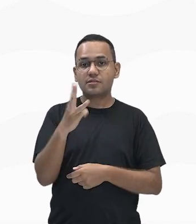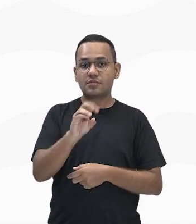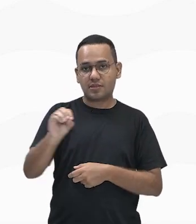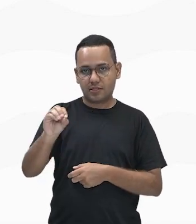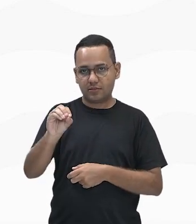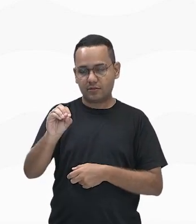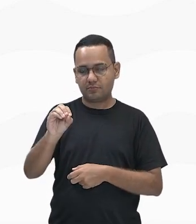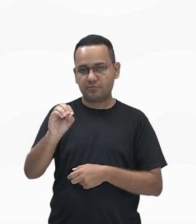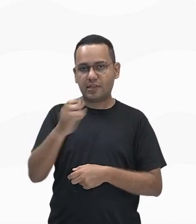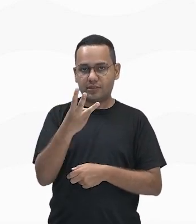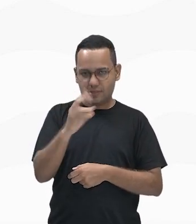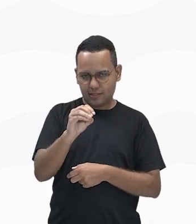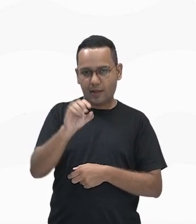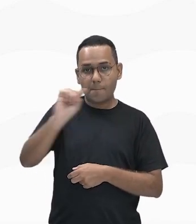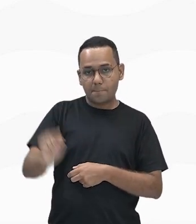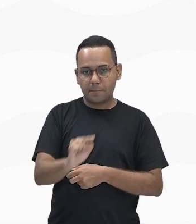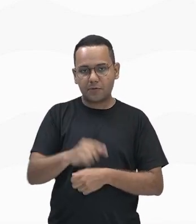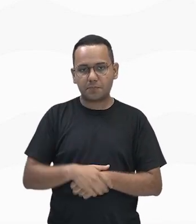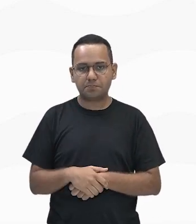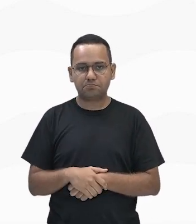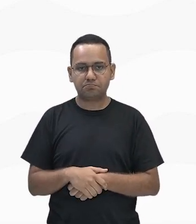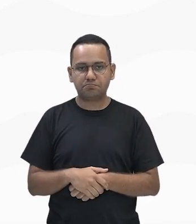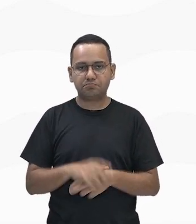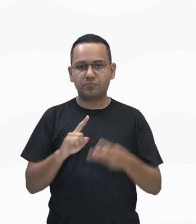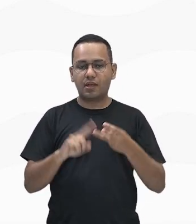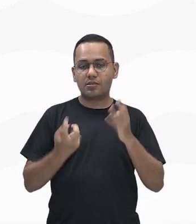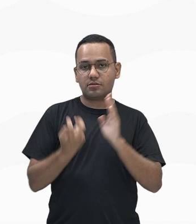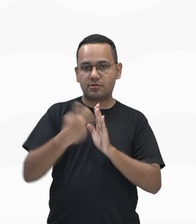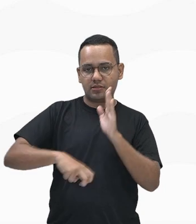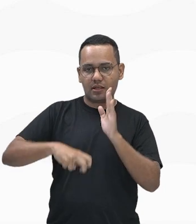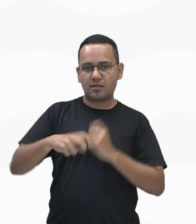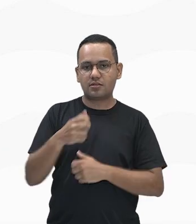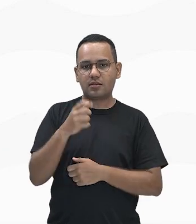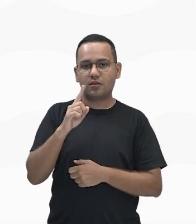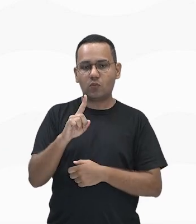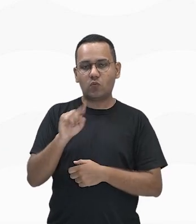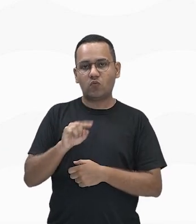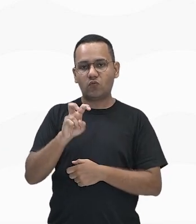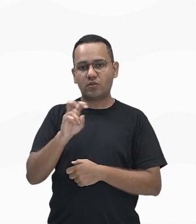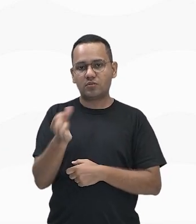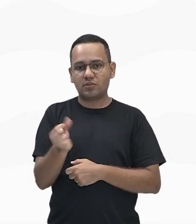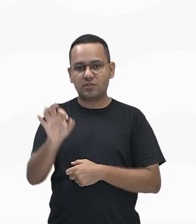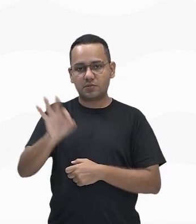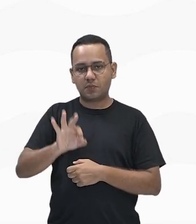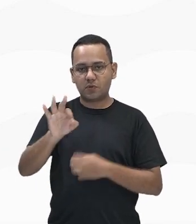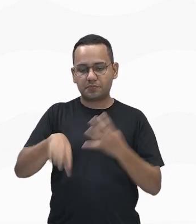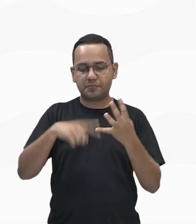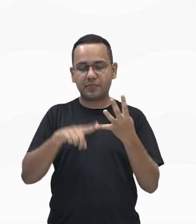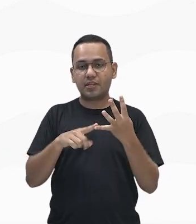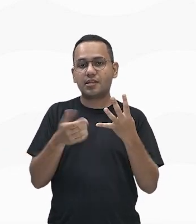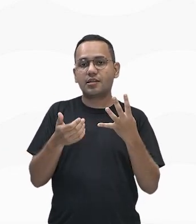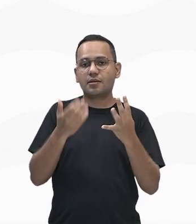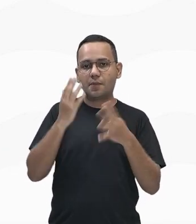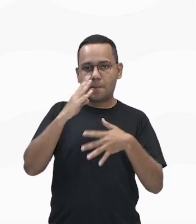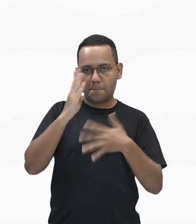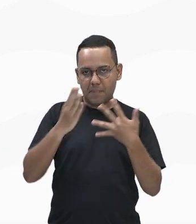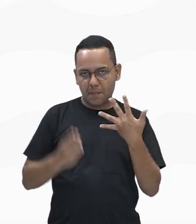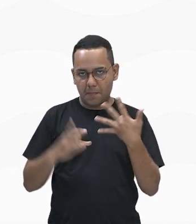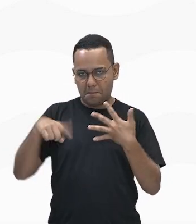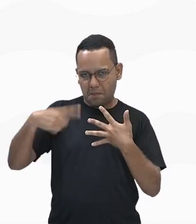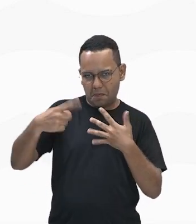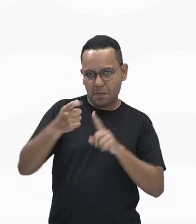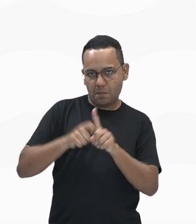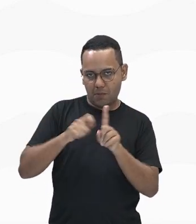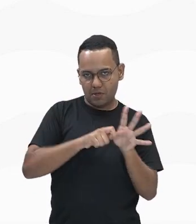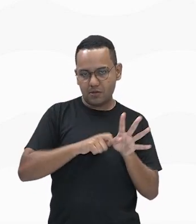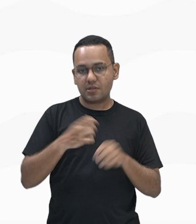o número de parcelas. Novamente, vamos passar de 36 vezes para 60 vezes. Ok? Então, de 3 para 5